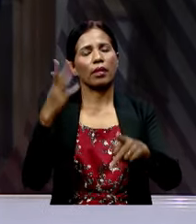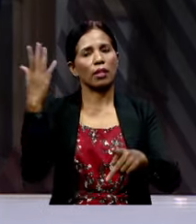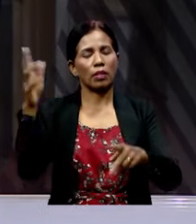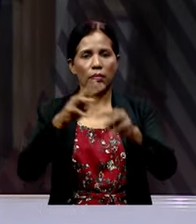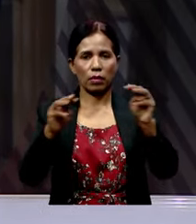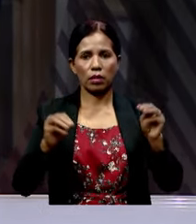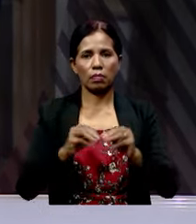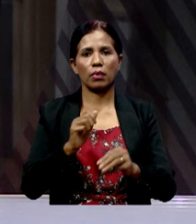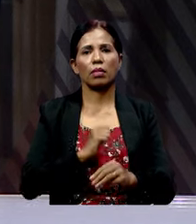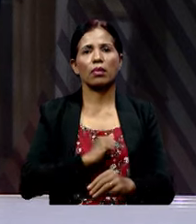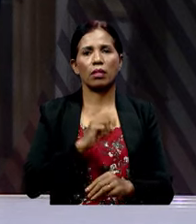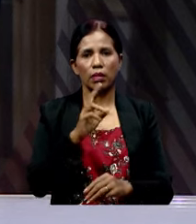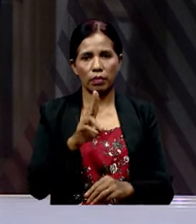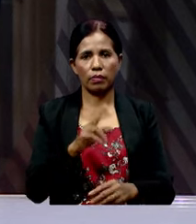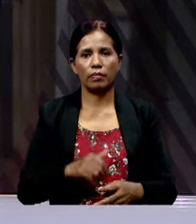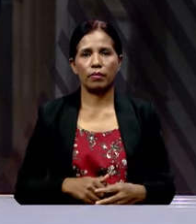município Eleu.